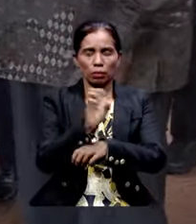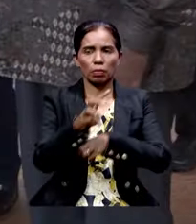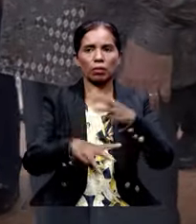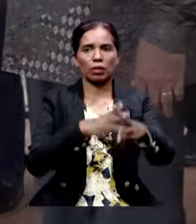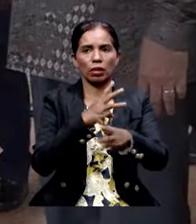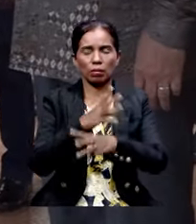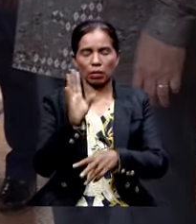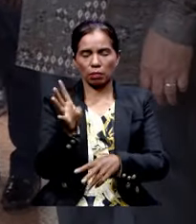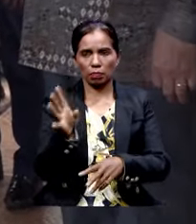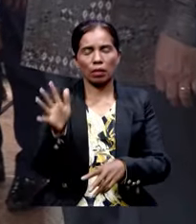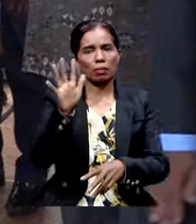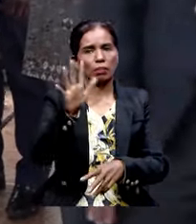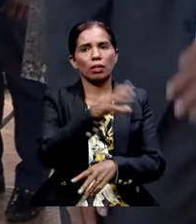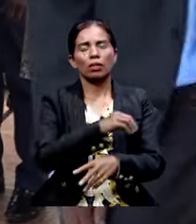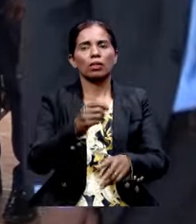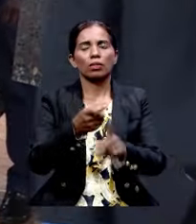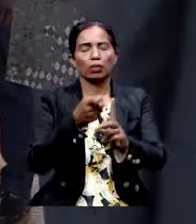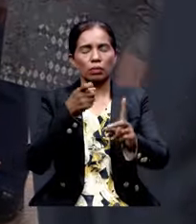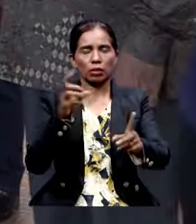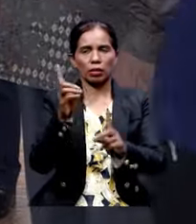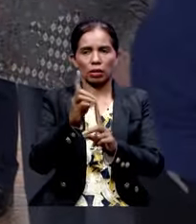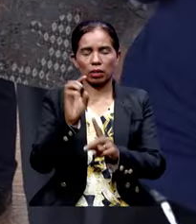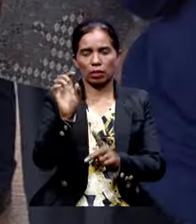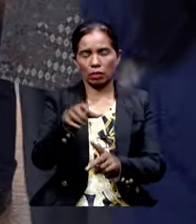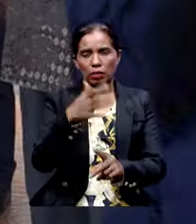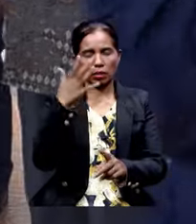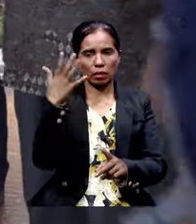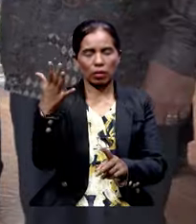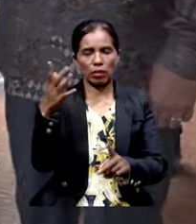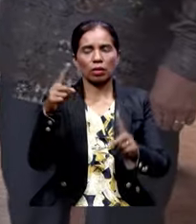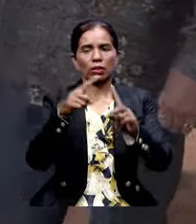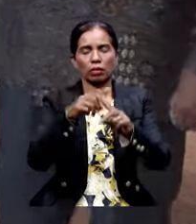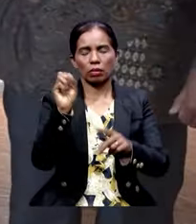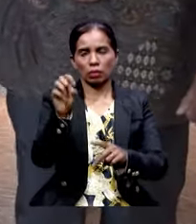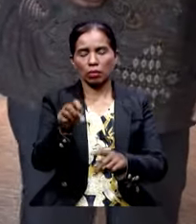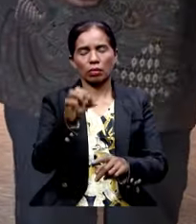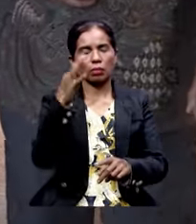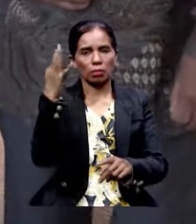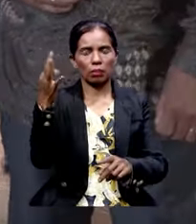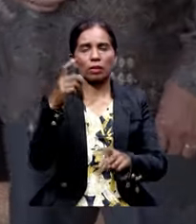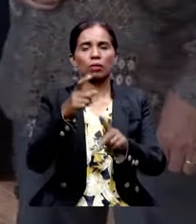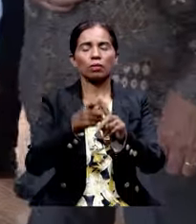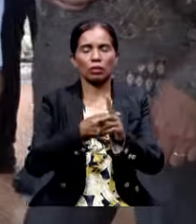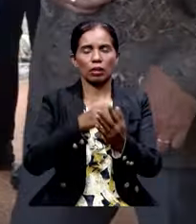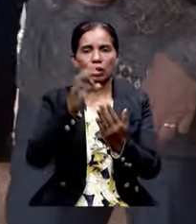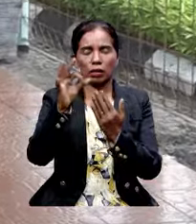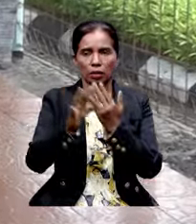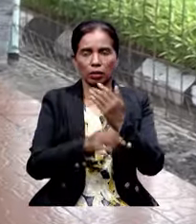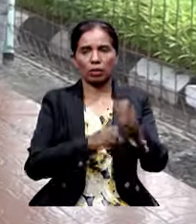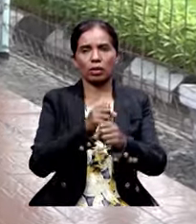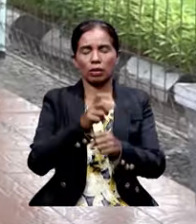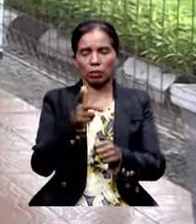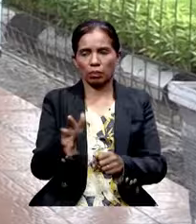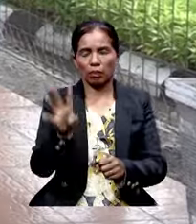Resinghat e a Davos Cluster, a Ruhu Siloran Sanulu Resin Lima, Toloran Sanulu Resin Sia, Fulanzaneiro, Tinerihu Rua, Ronu Resinghat.